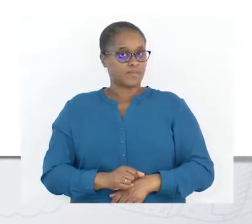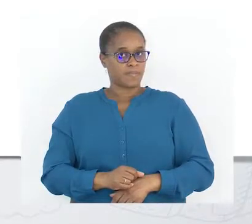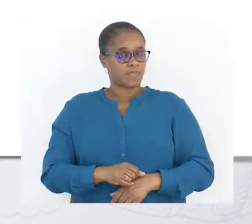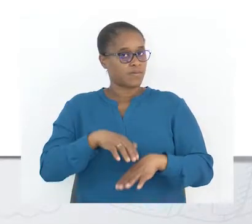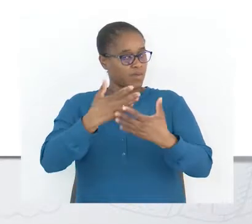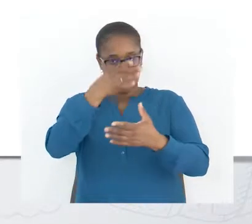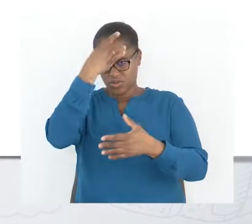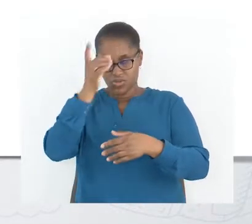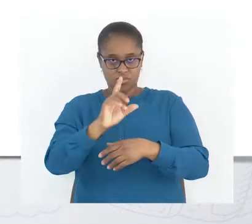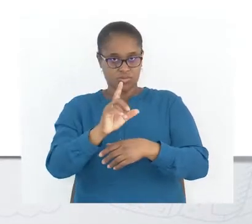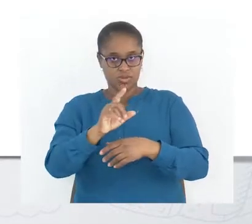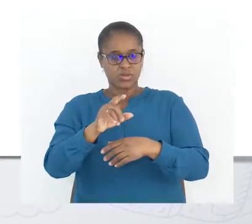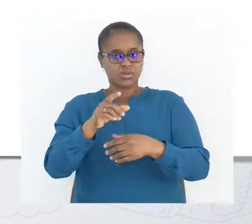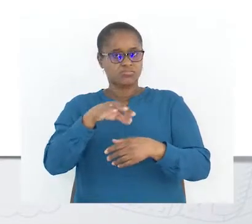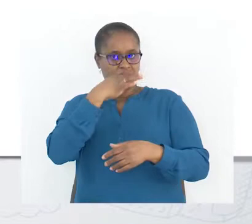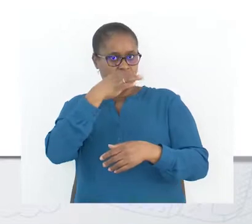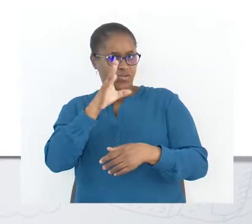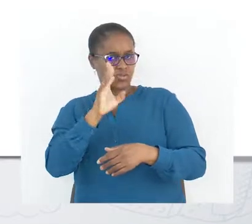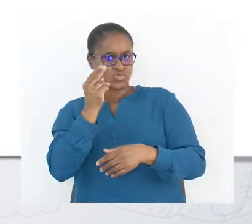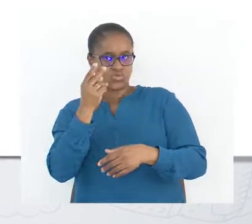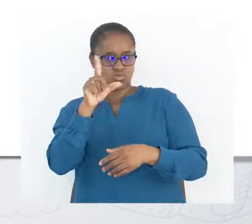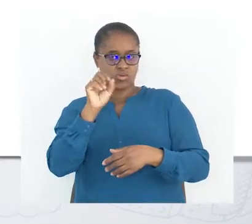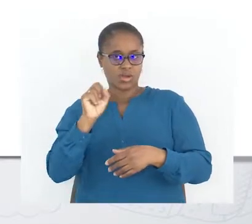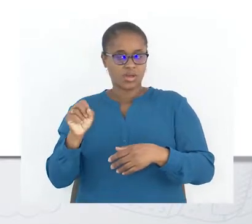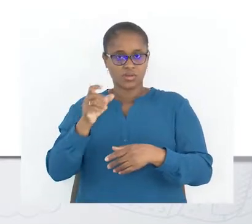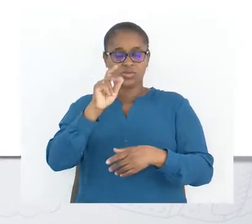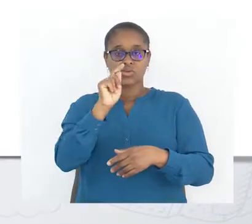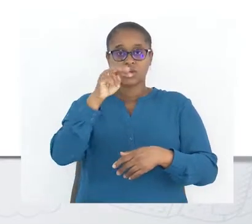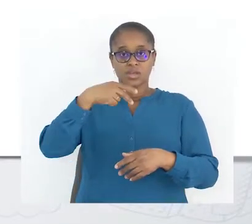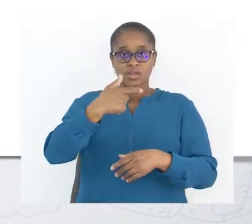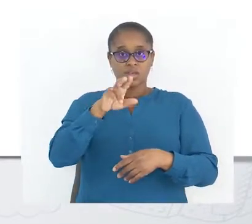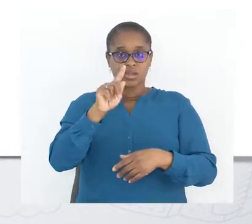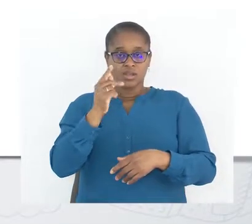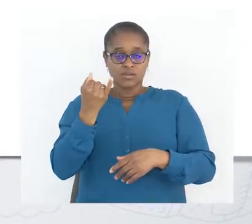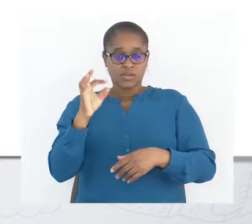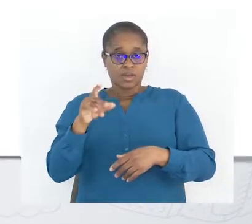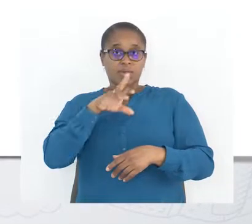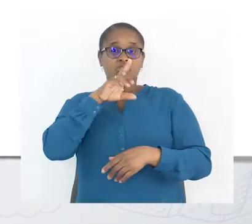Não emitir opiniões, nem julgar o entrevistado pela resposta.